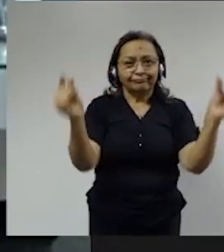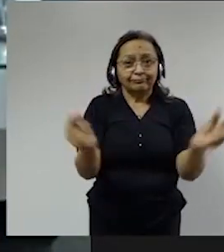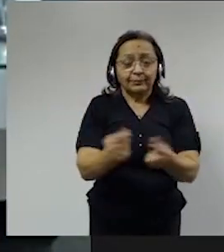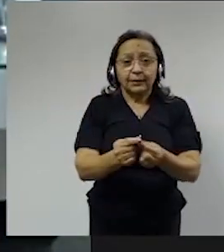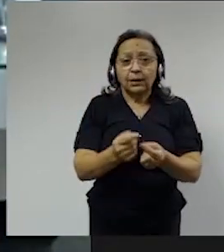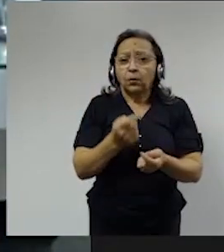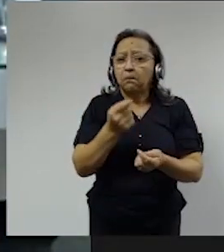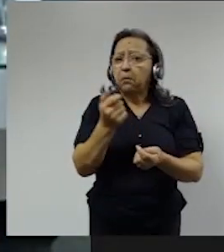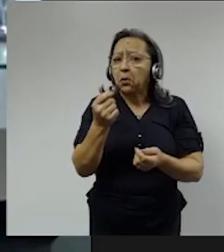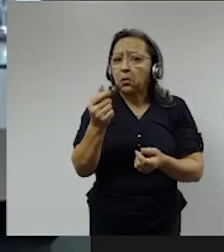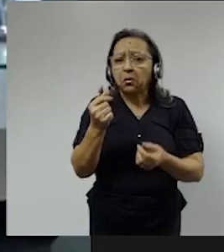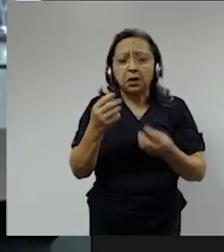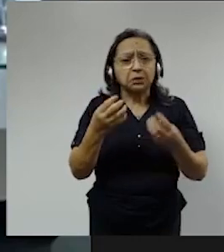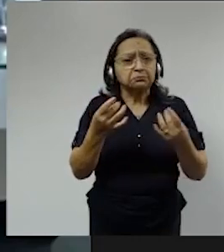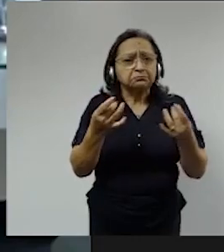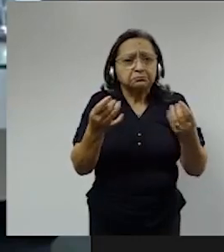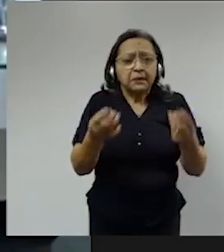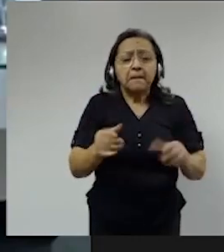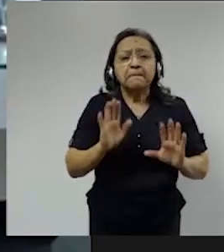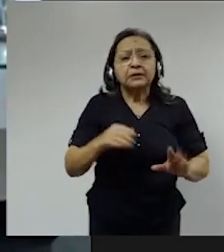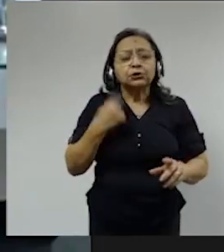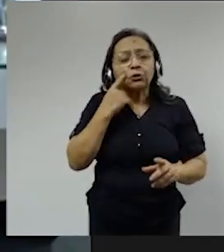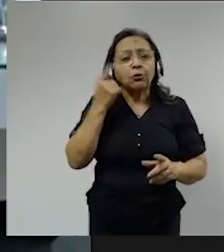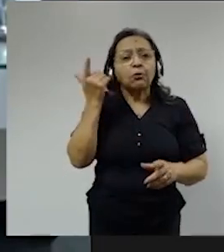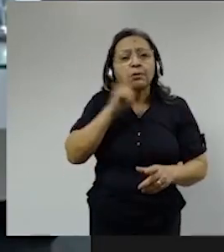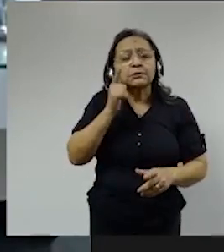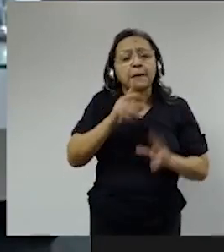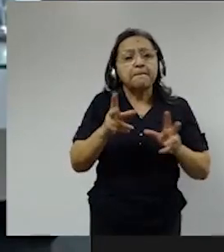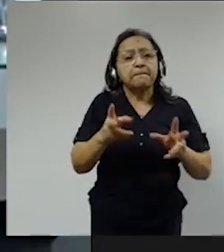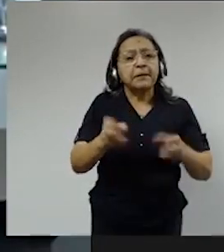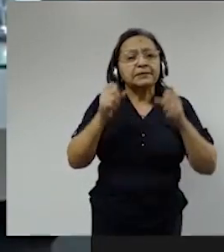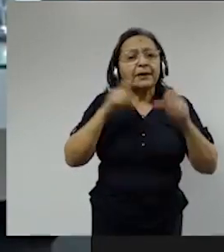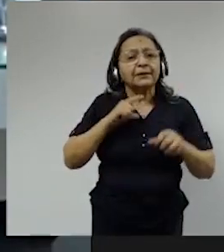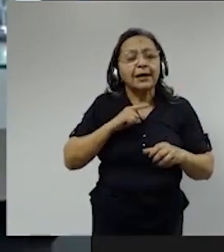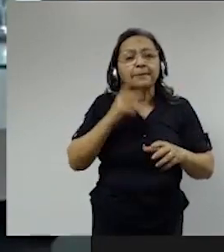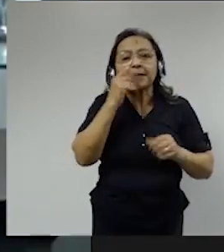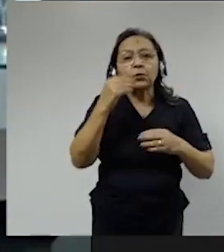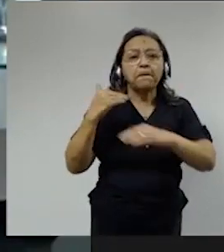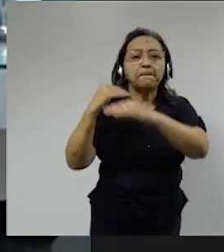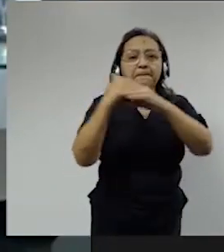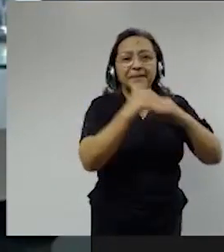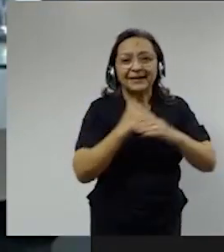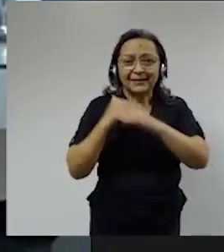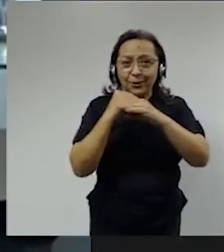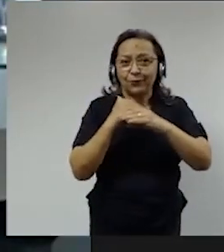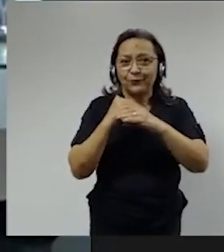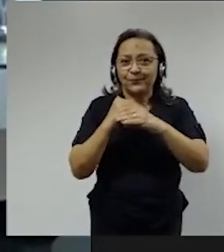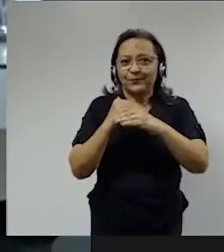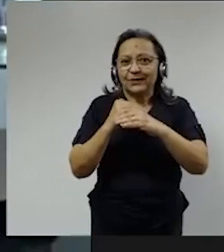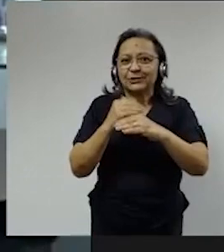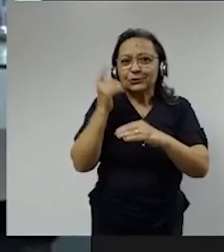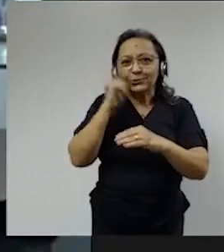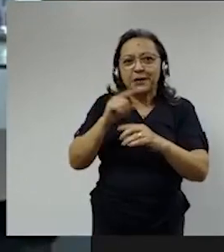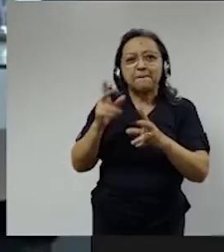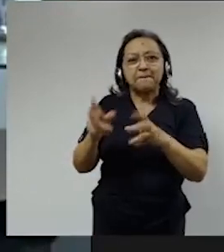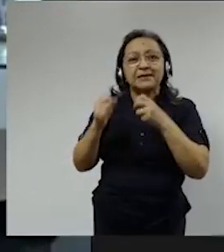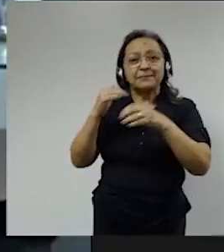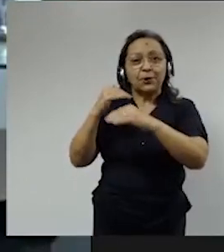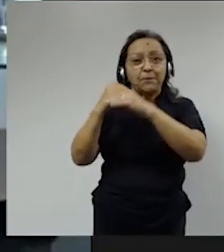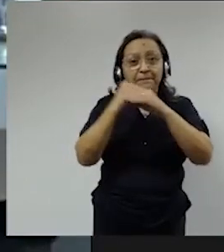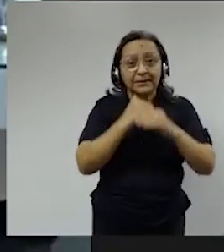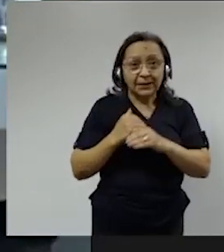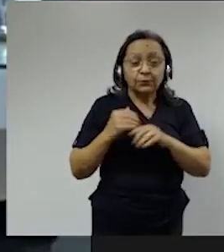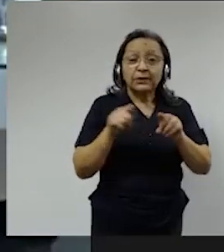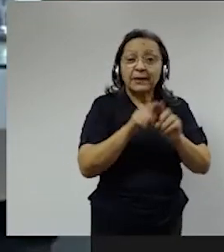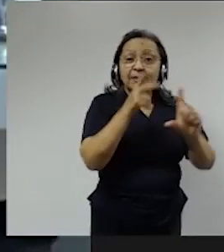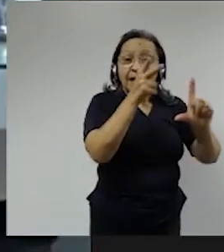pouquíssima distintividade, mas a gente consegue perceber que há um padrão, ele criou um padrão. E se a gente consegue perceber um padrão dentro dessas lives,